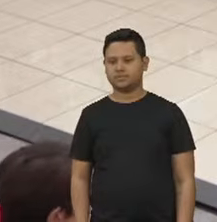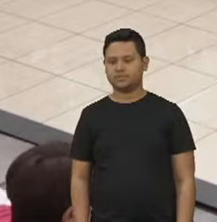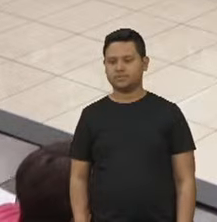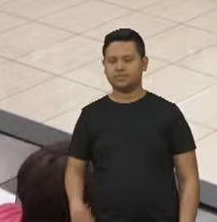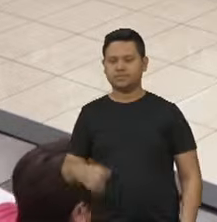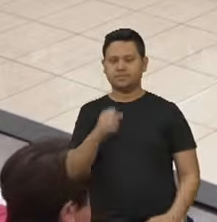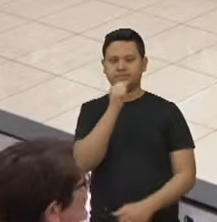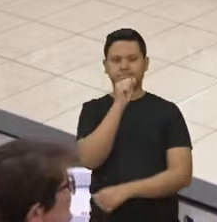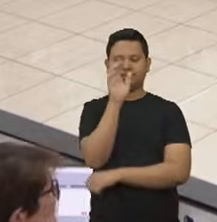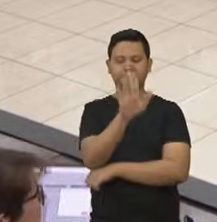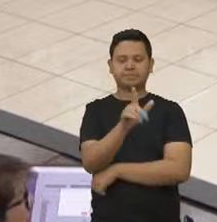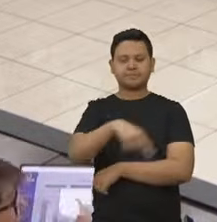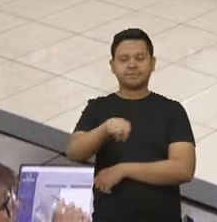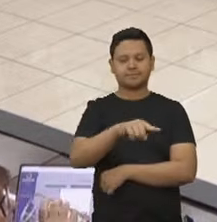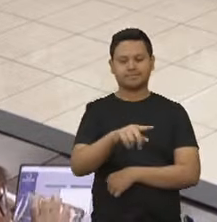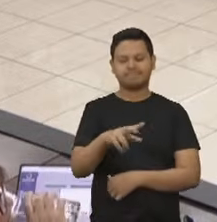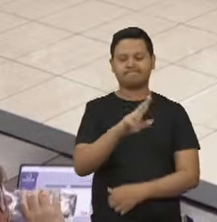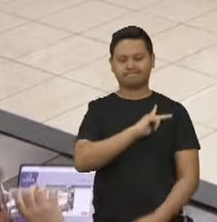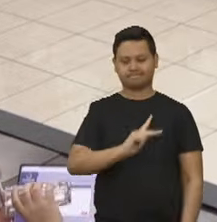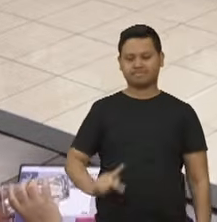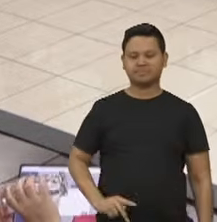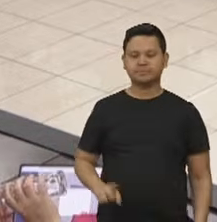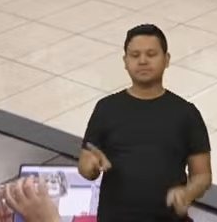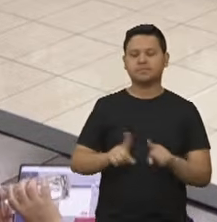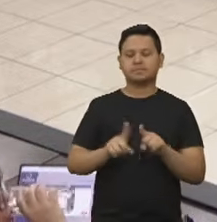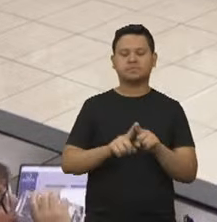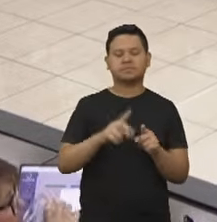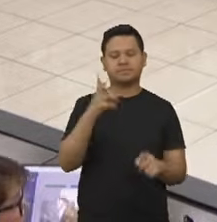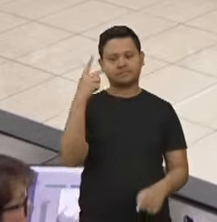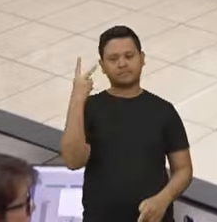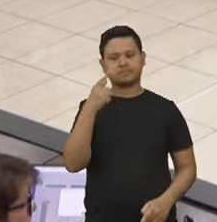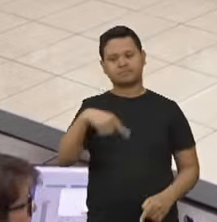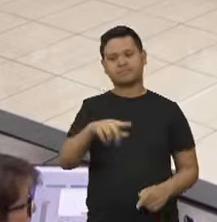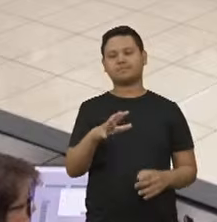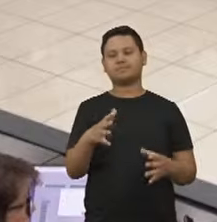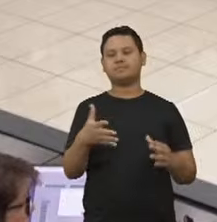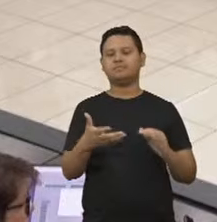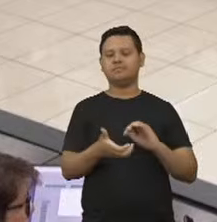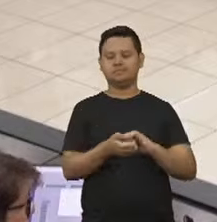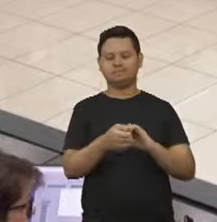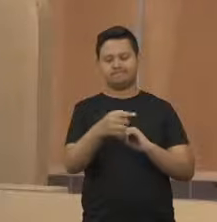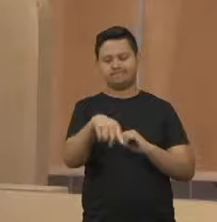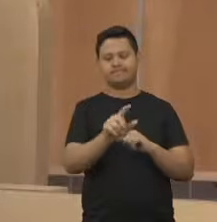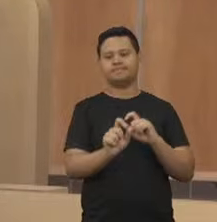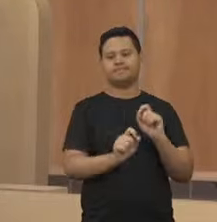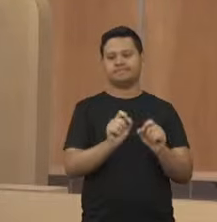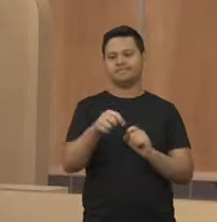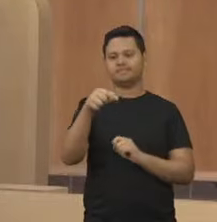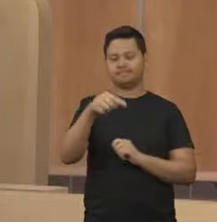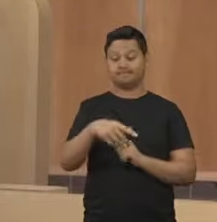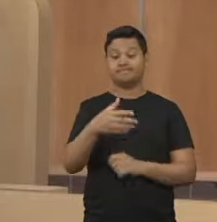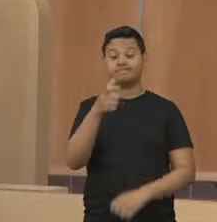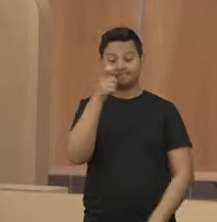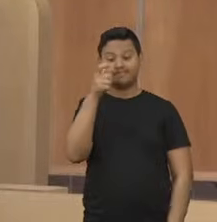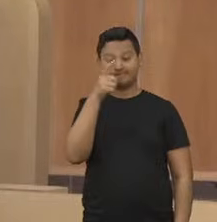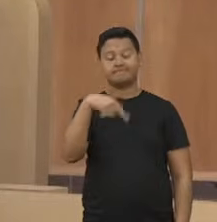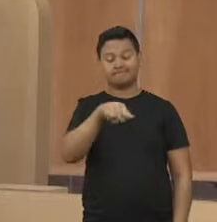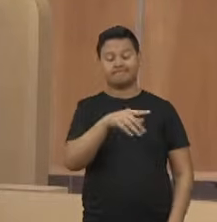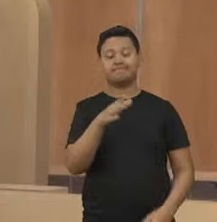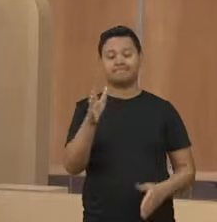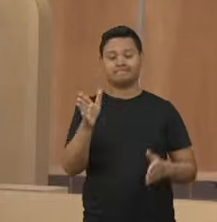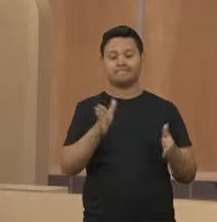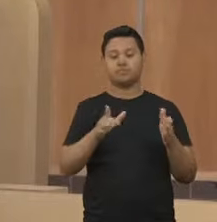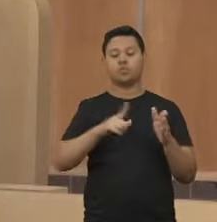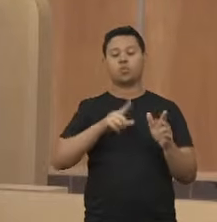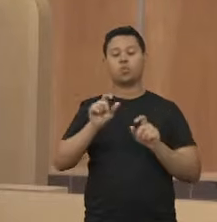Boa tarde, senhor presidente, vereadores, vereadora. Quero cumprimentar você novamente que está nos acompanhando nessa sessão.